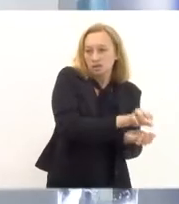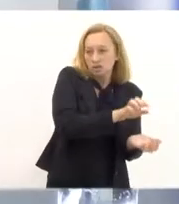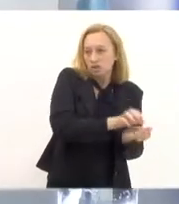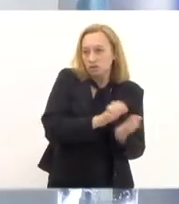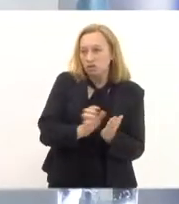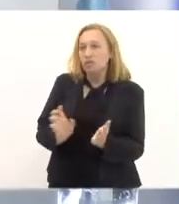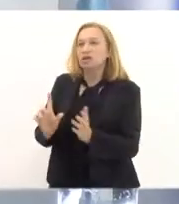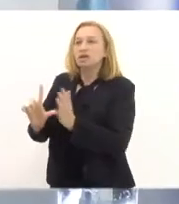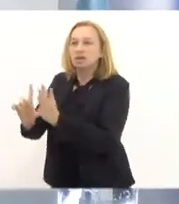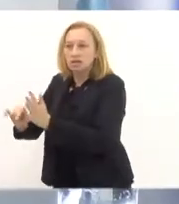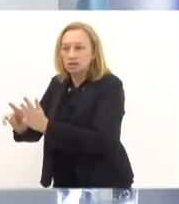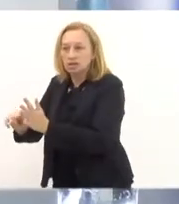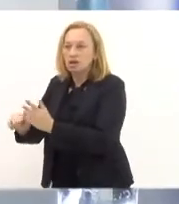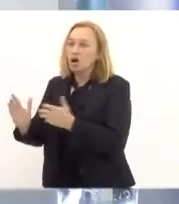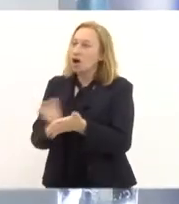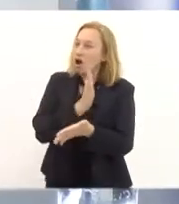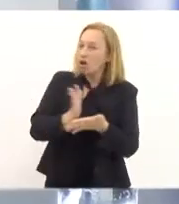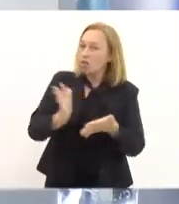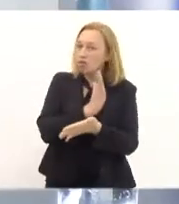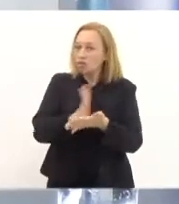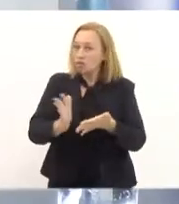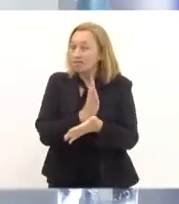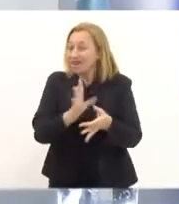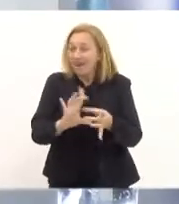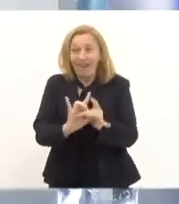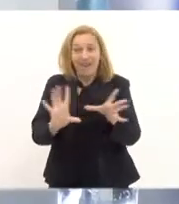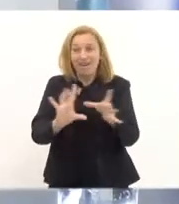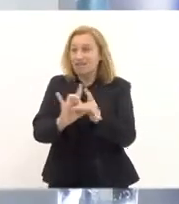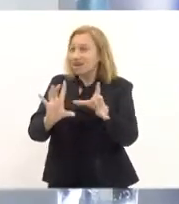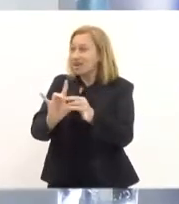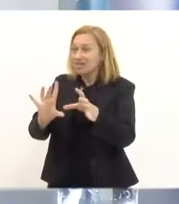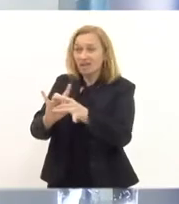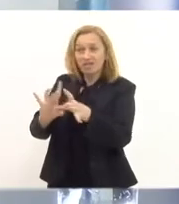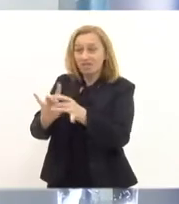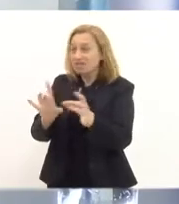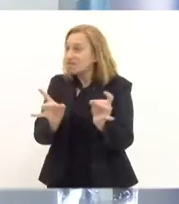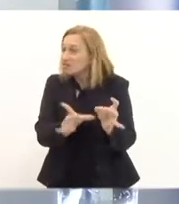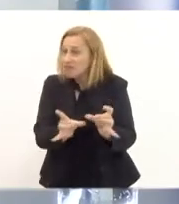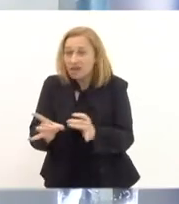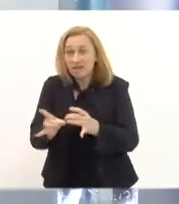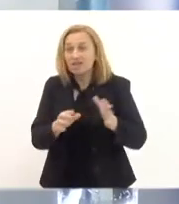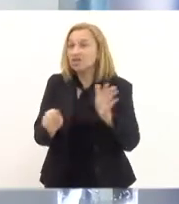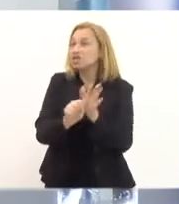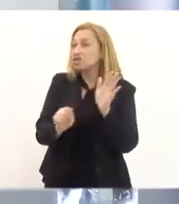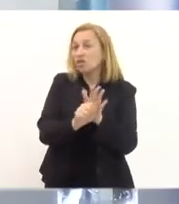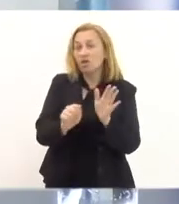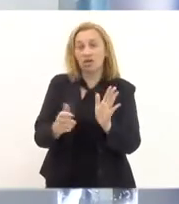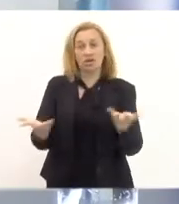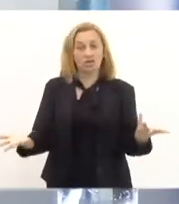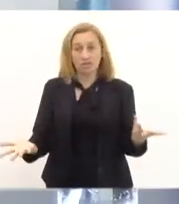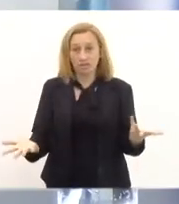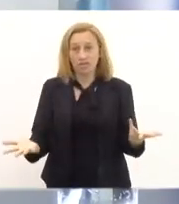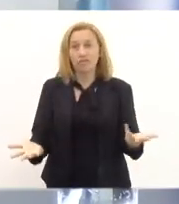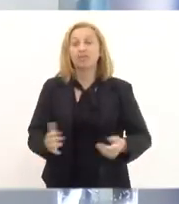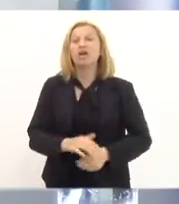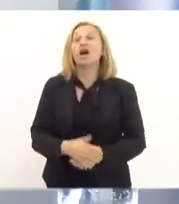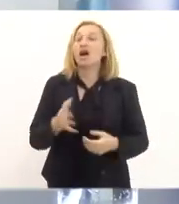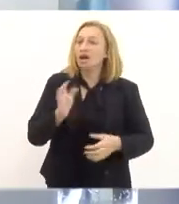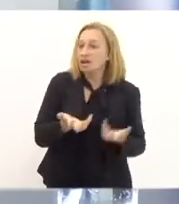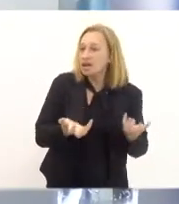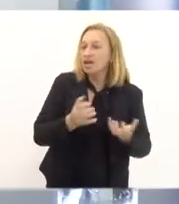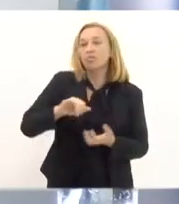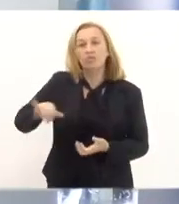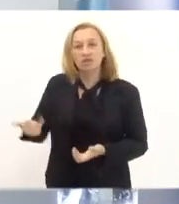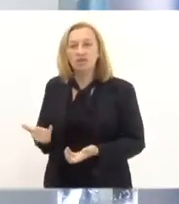algumas Estações é a Mercado Livre de drogas ali a céu aberto dentro da plataforma da eu queria